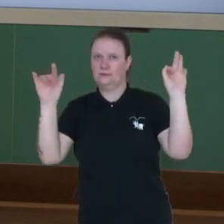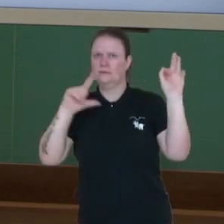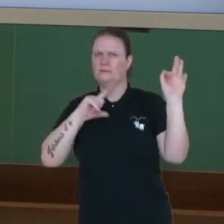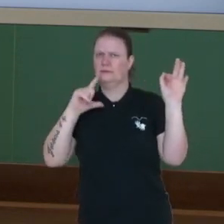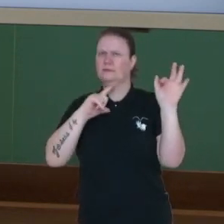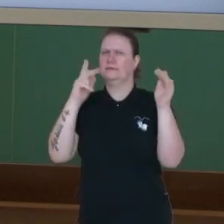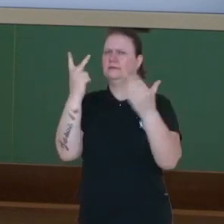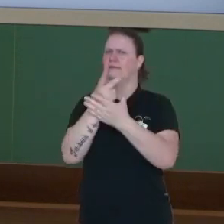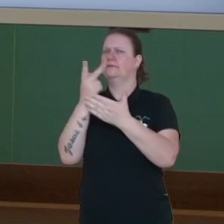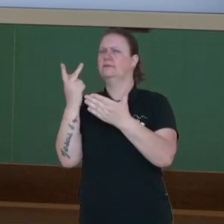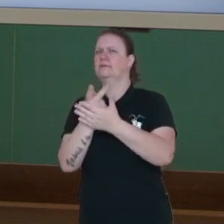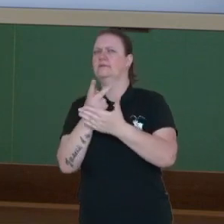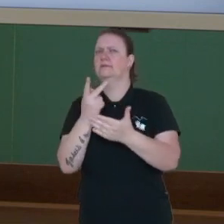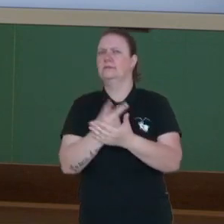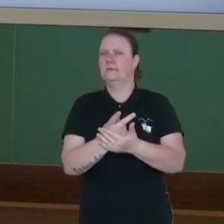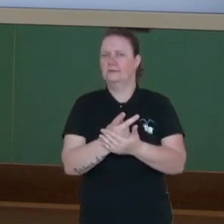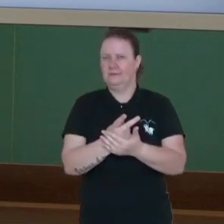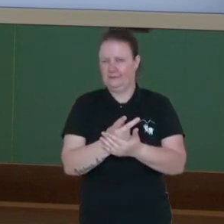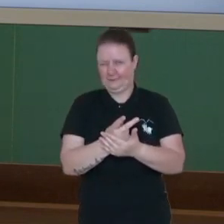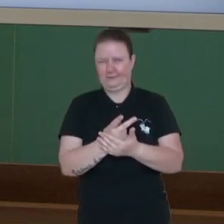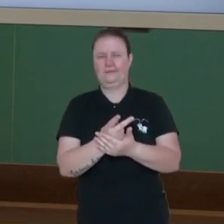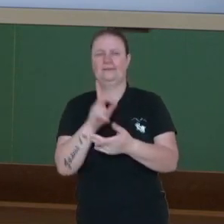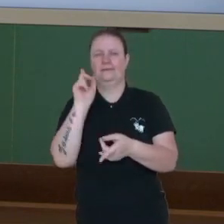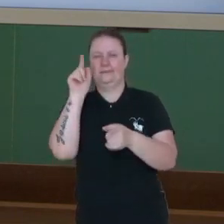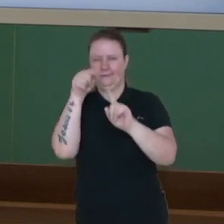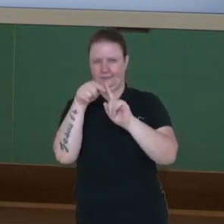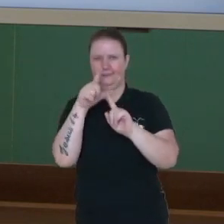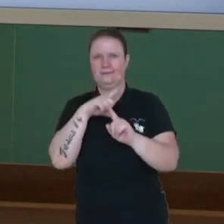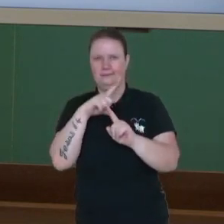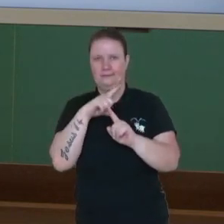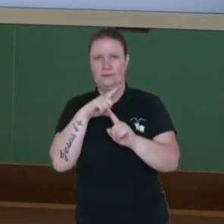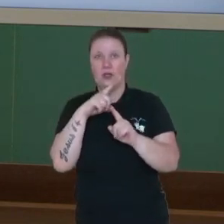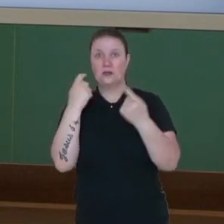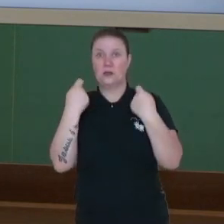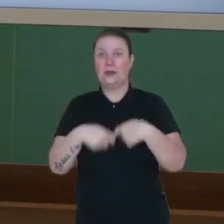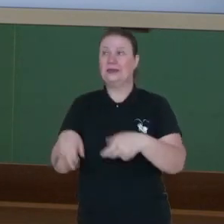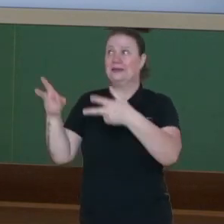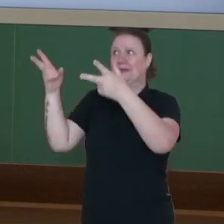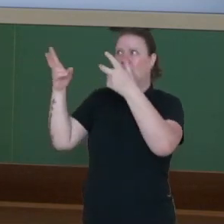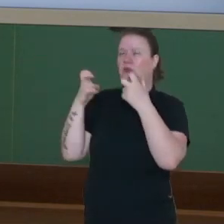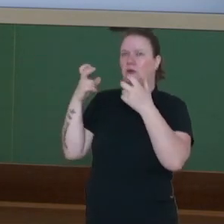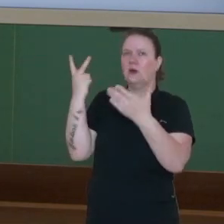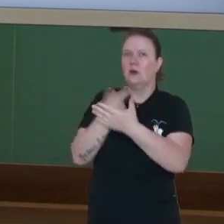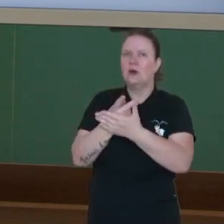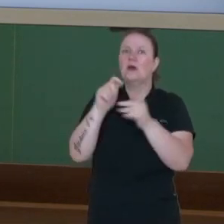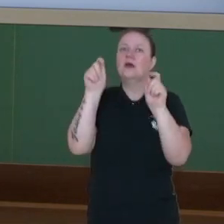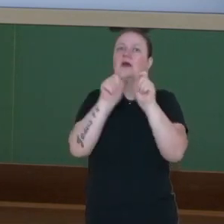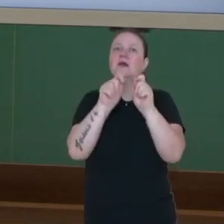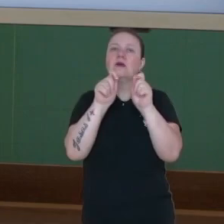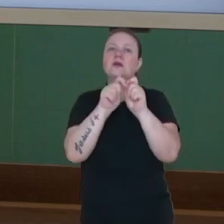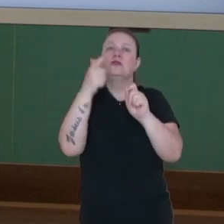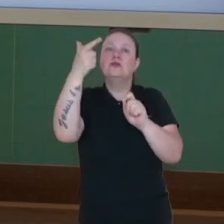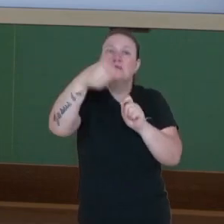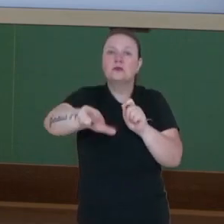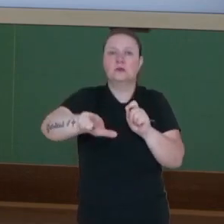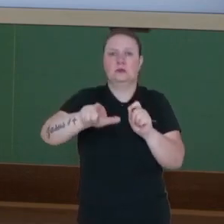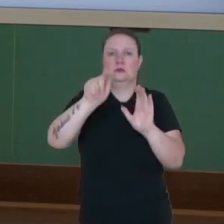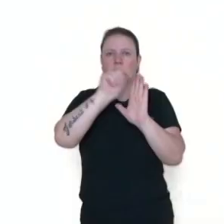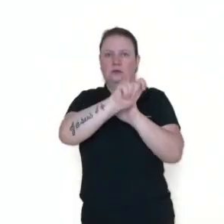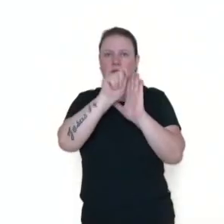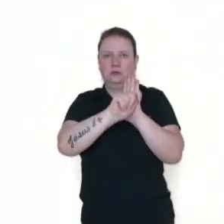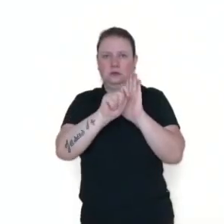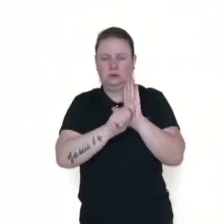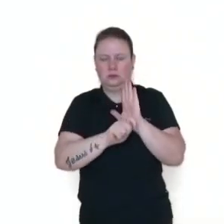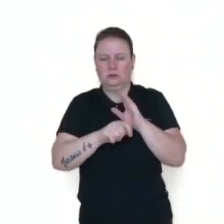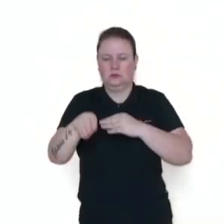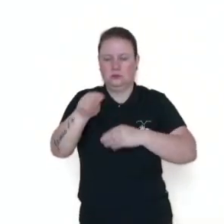frase, erros propositais. Você deve identificar esses erros e reescrevê-la, né? A erva mate, planta